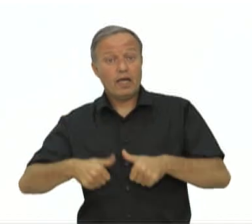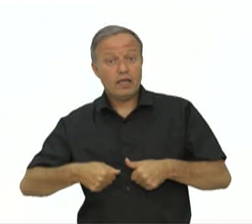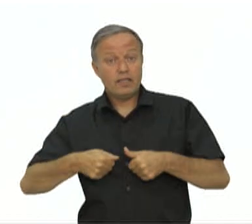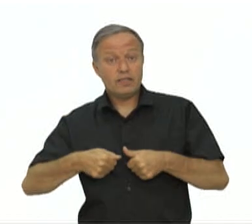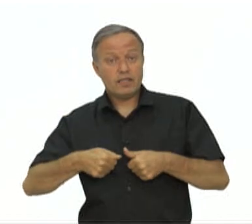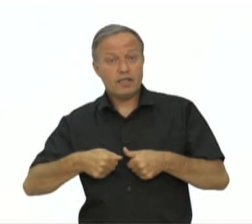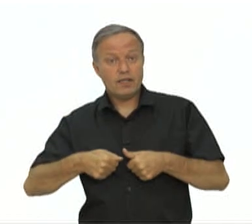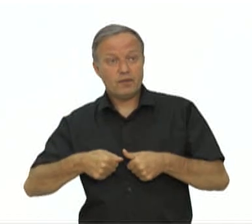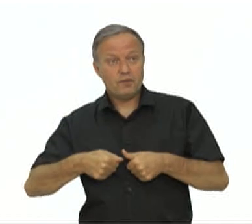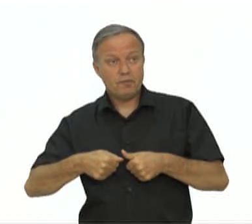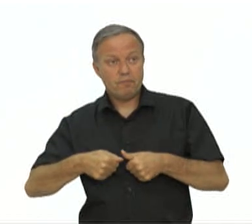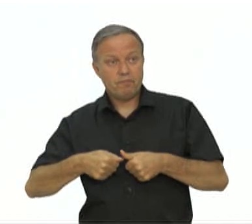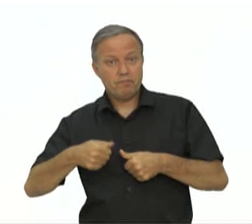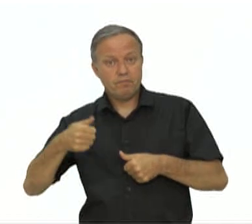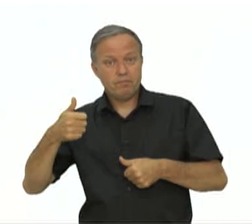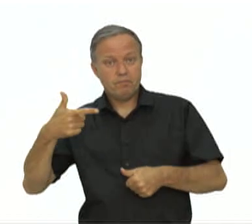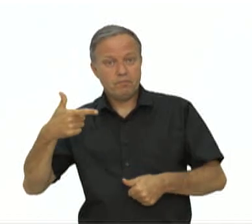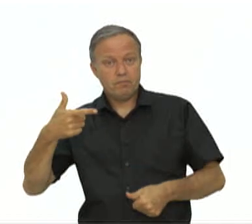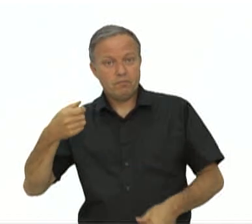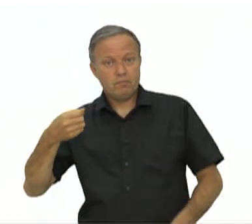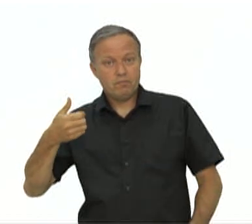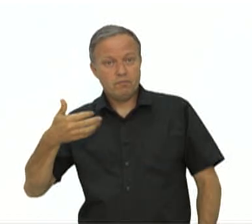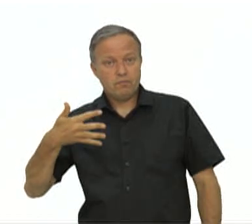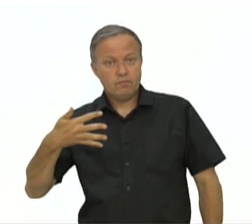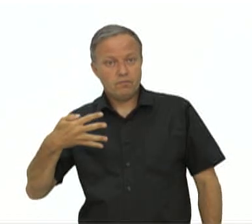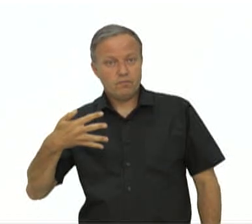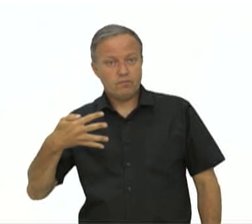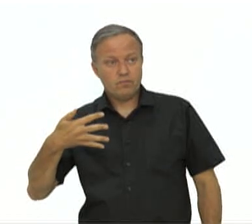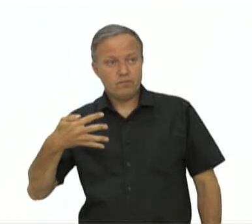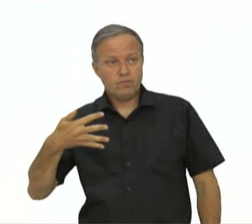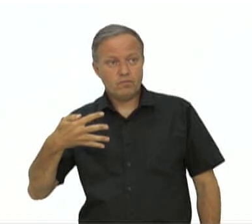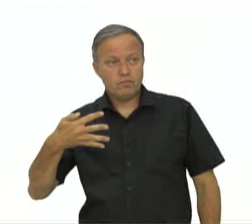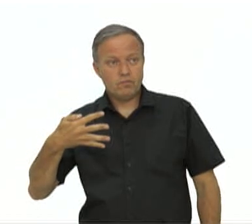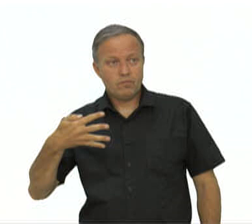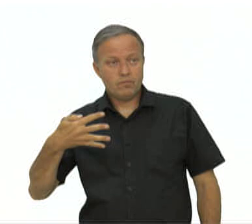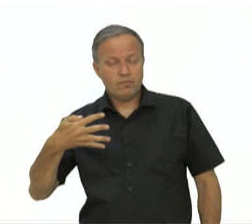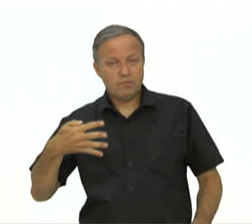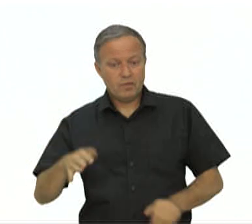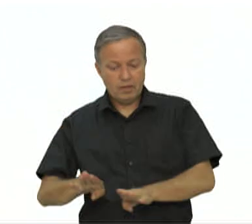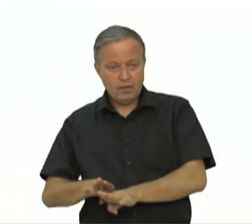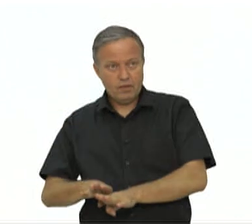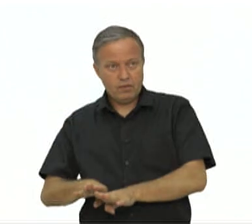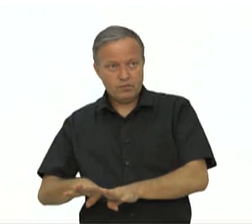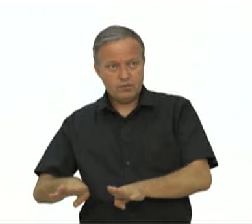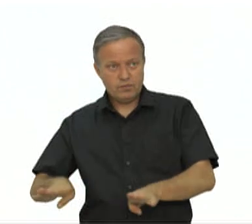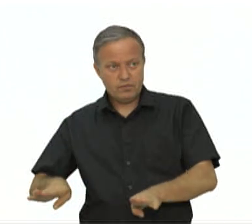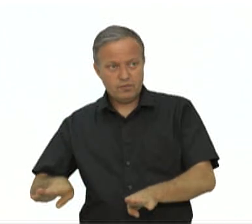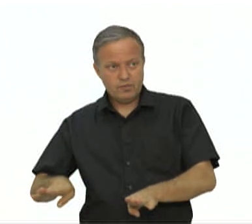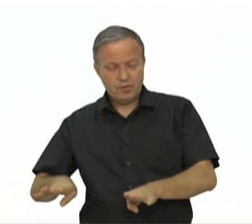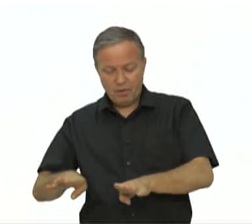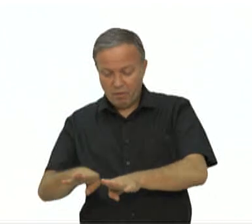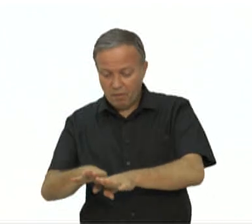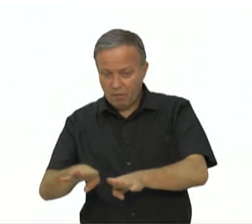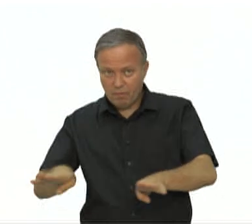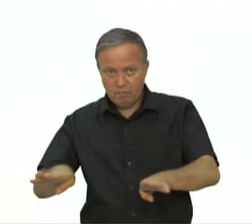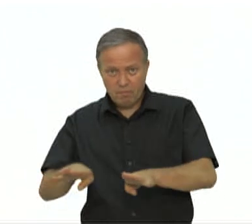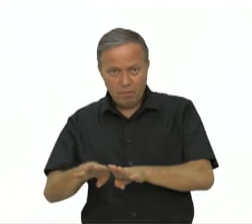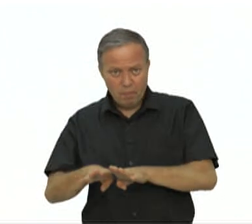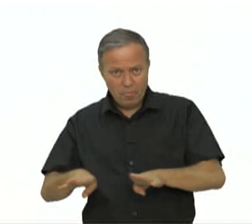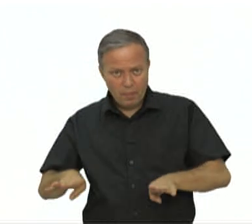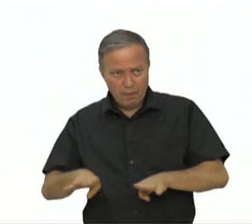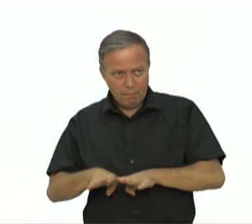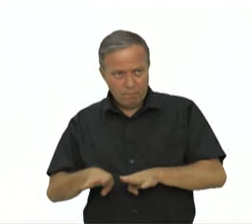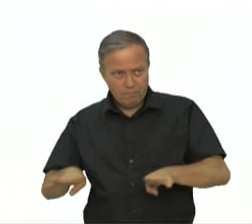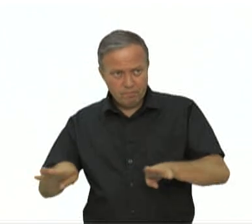feita em 2014. Então, nós vemos ali no chão, né? Vamos dizer assim, bolachas, né? Coloridas